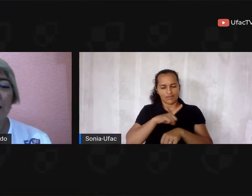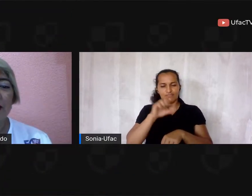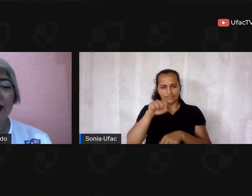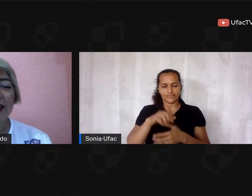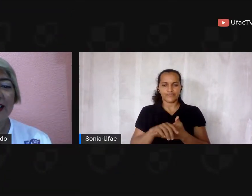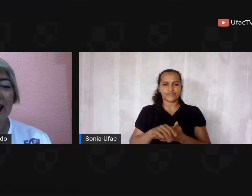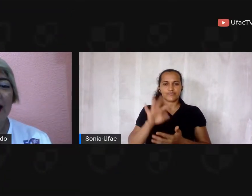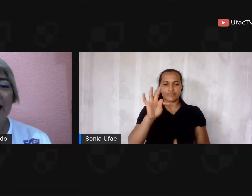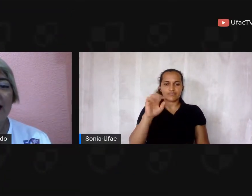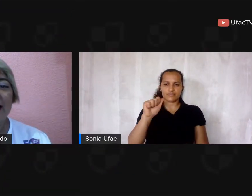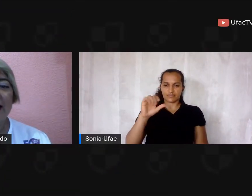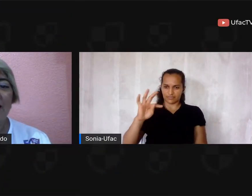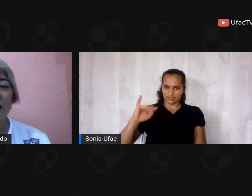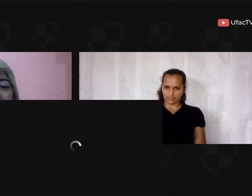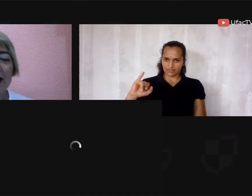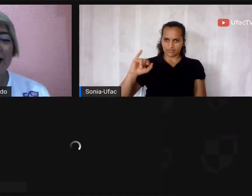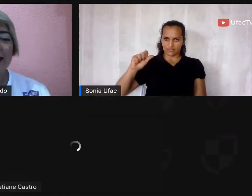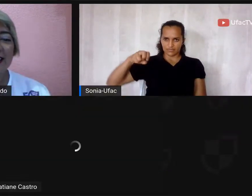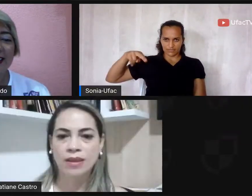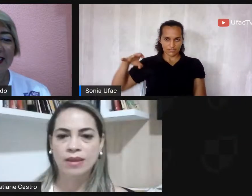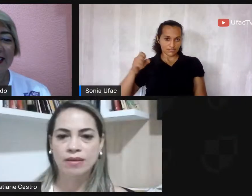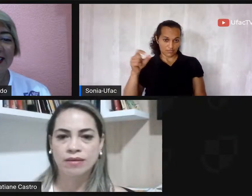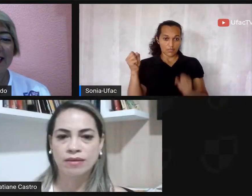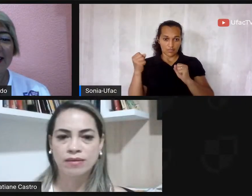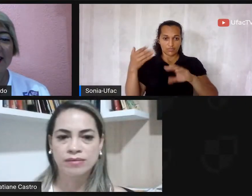conseguiu entrar aí agora?